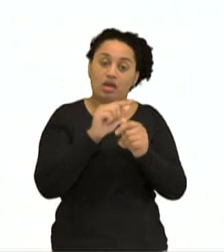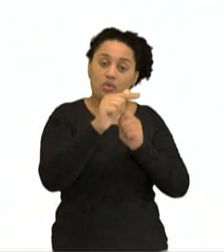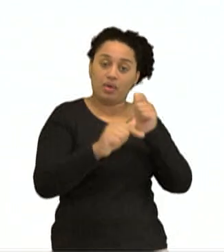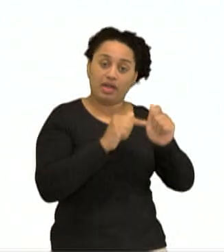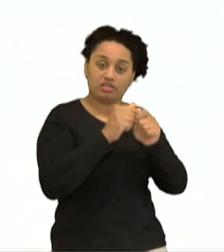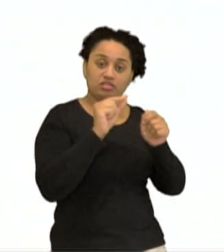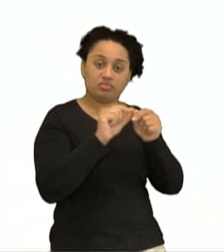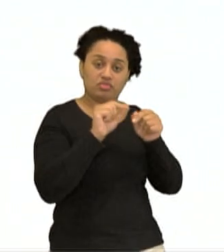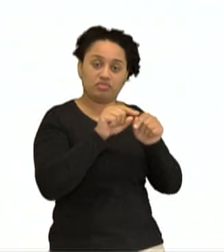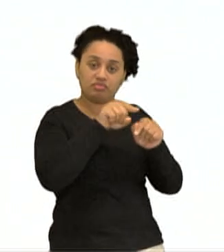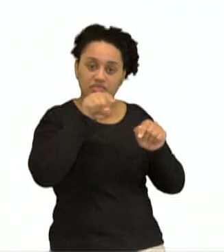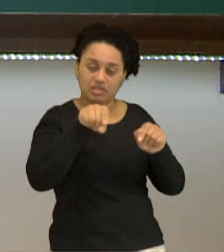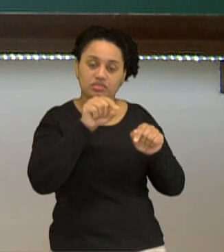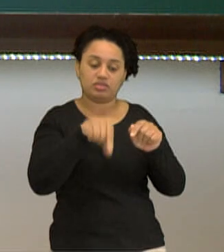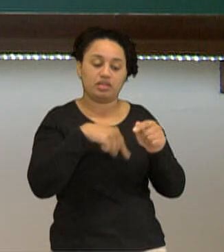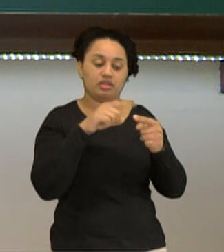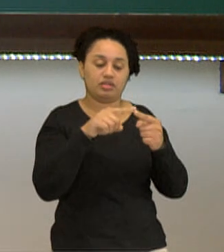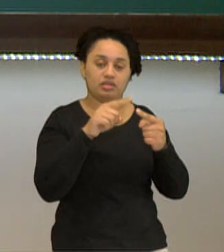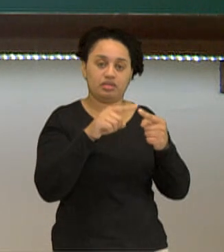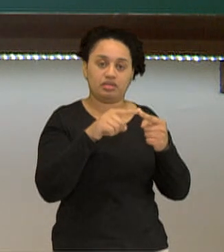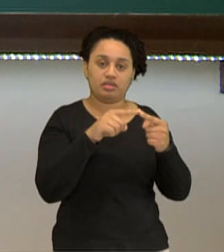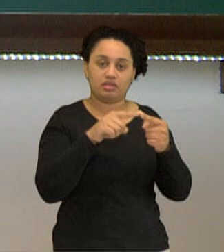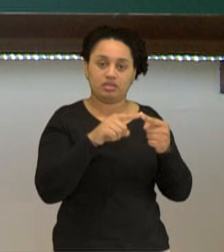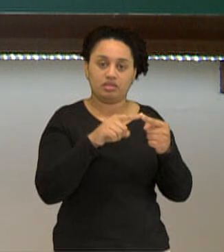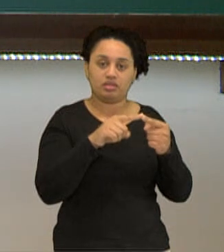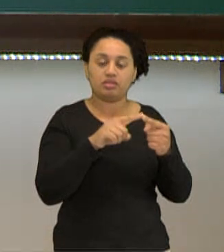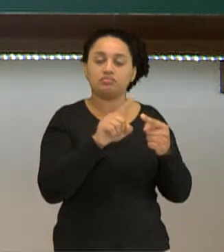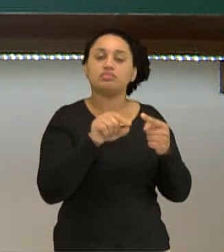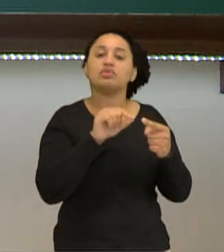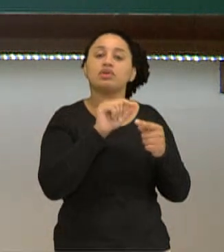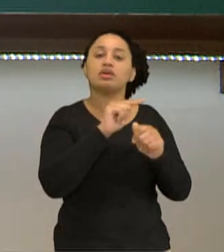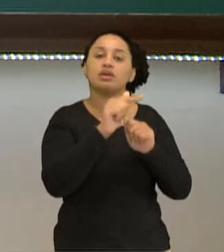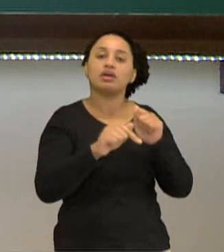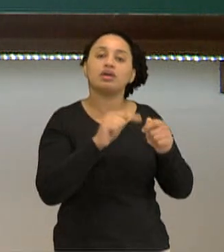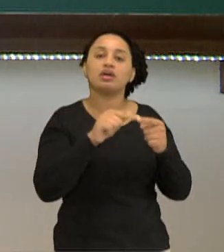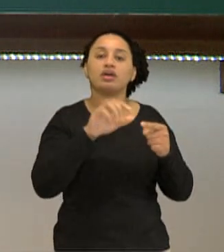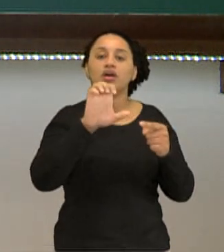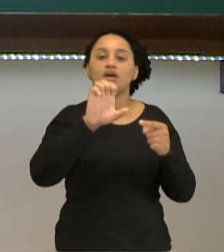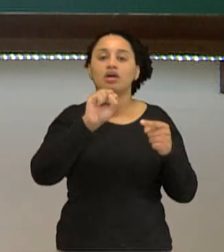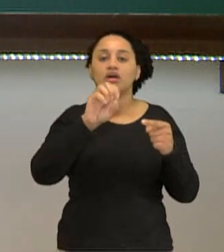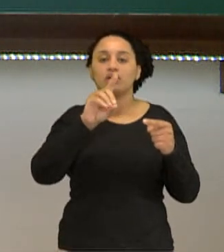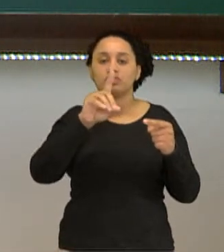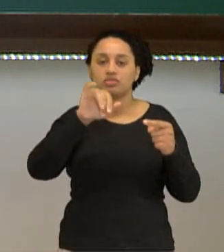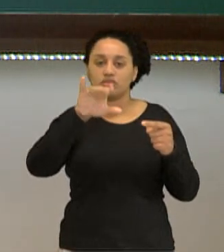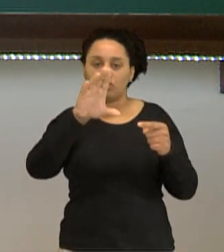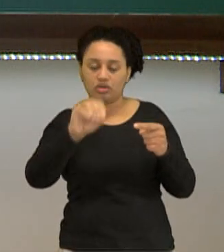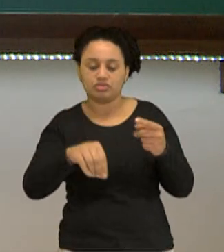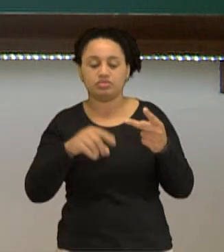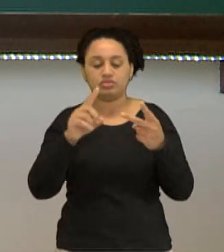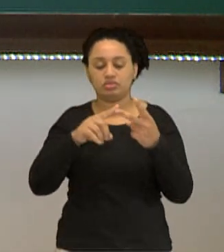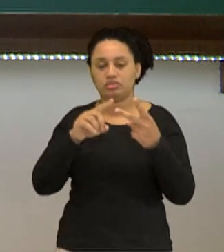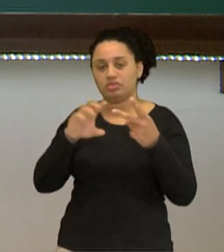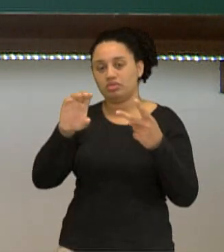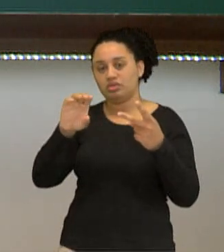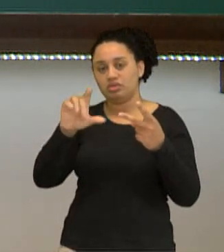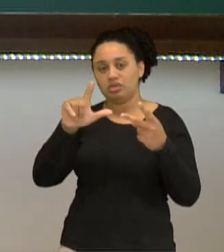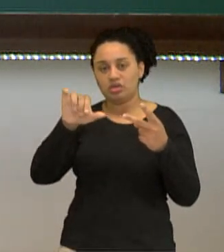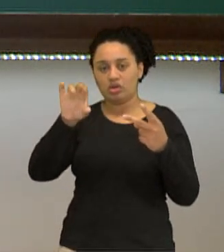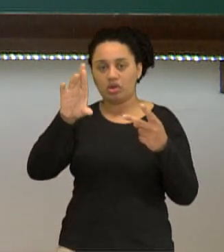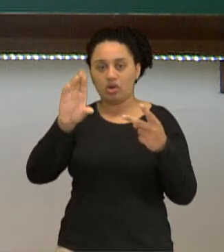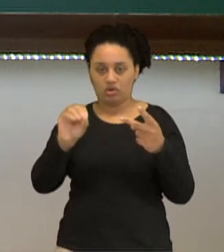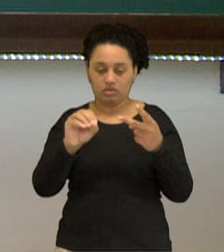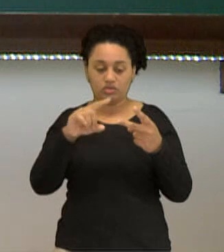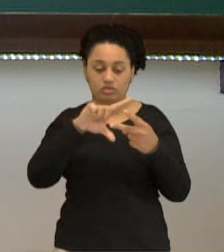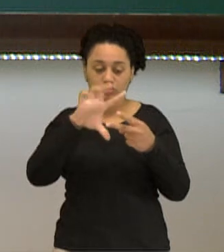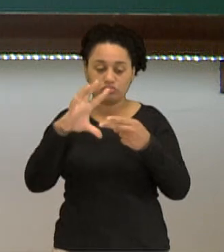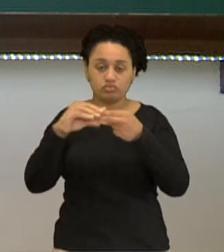sal são os átomos os átomos de sódio e cloro, que juntos se